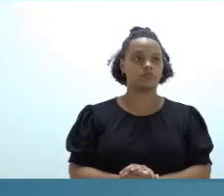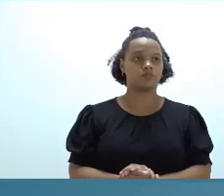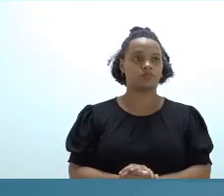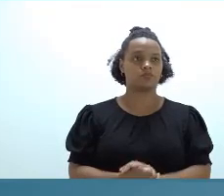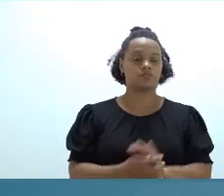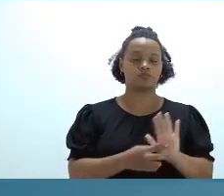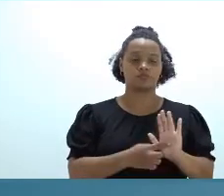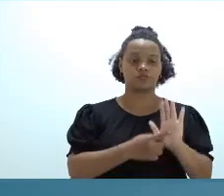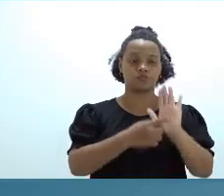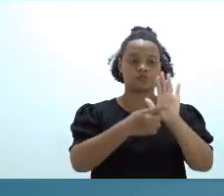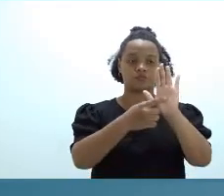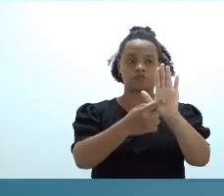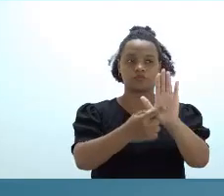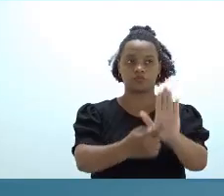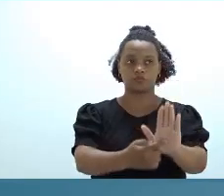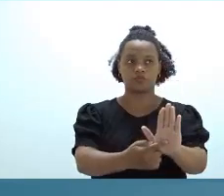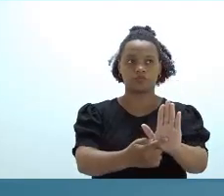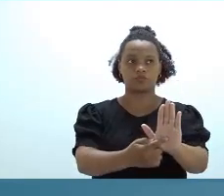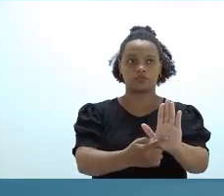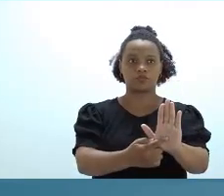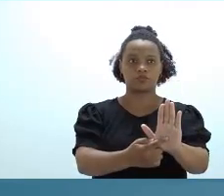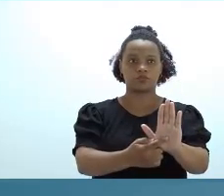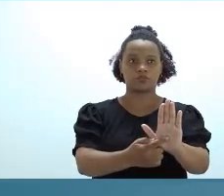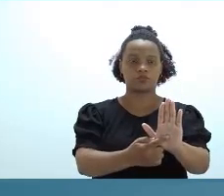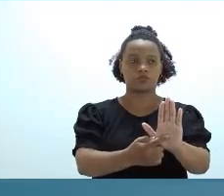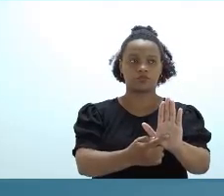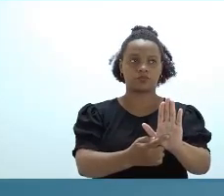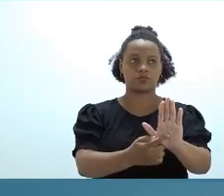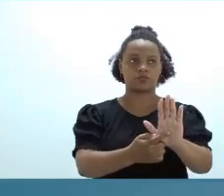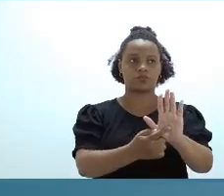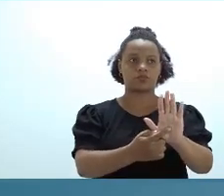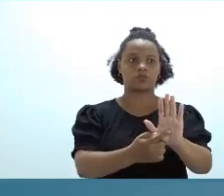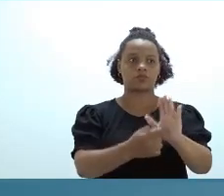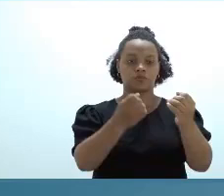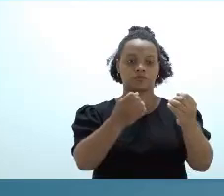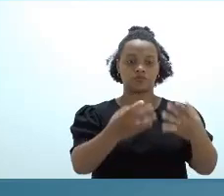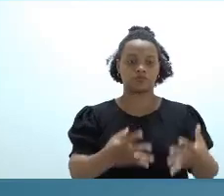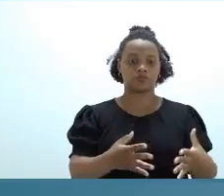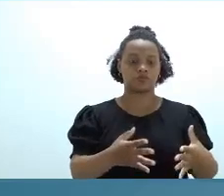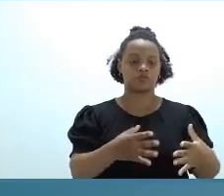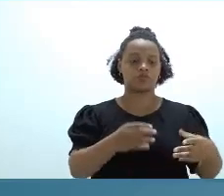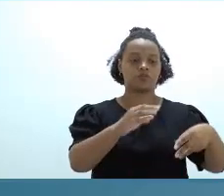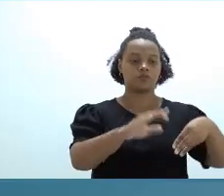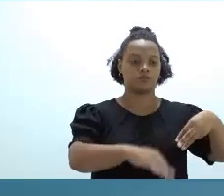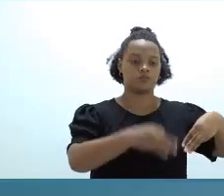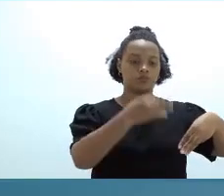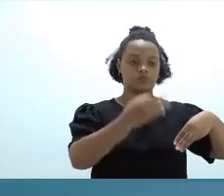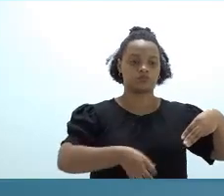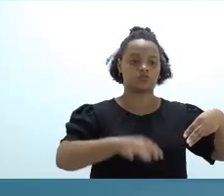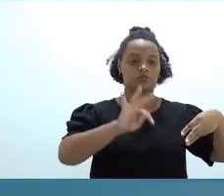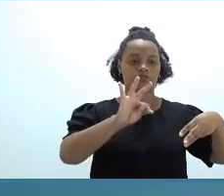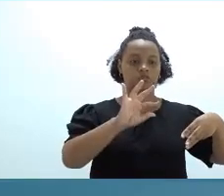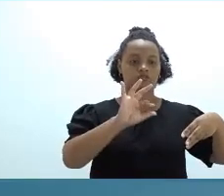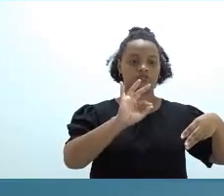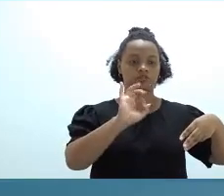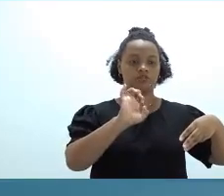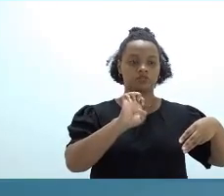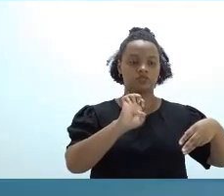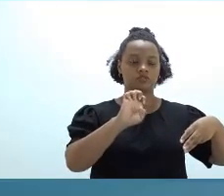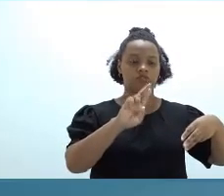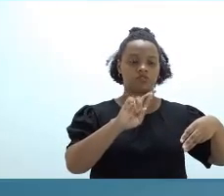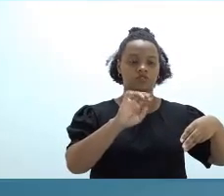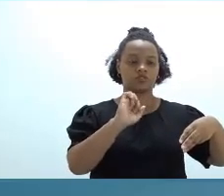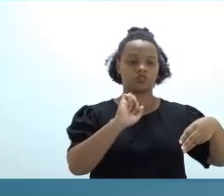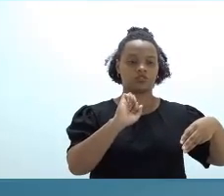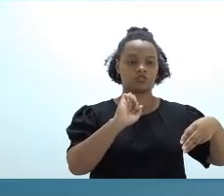a definição que foi dada pela ministra Tereza Assis de Moura, sendo relator